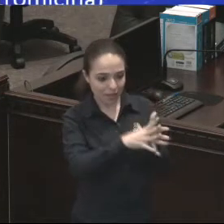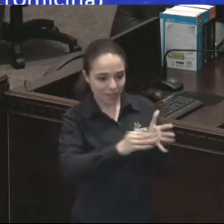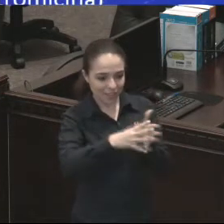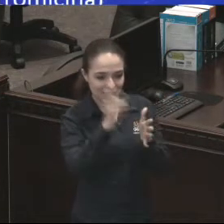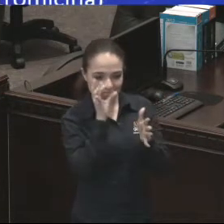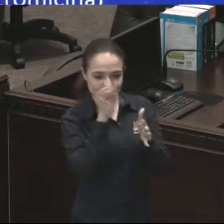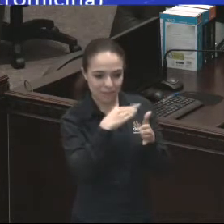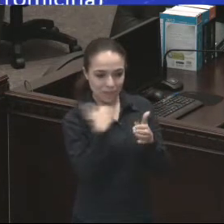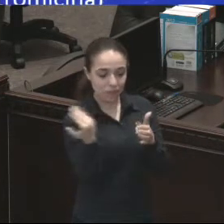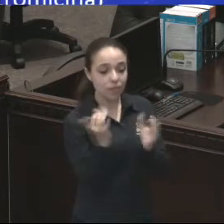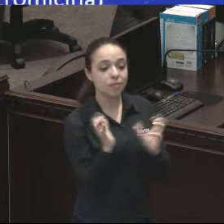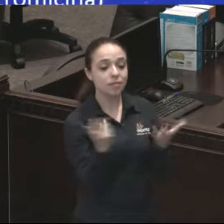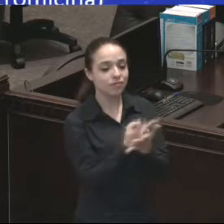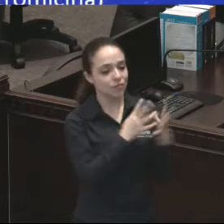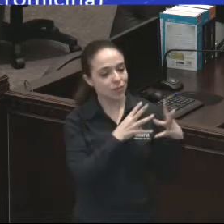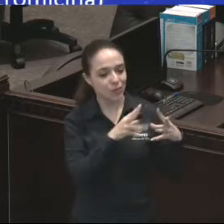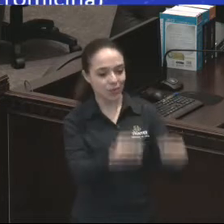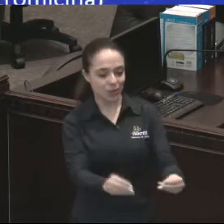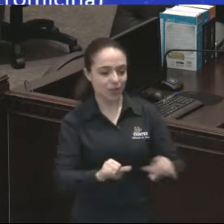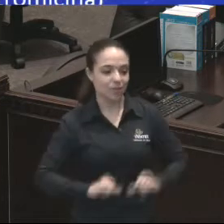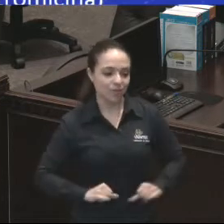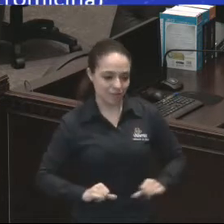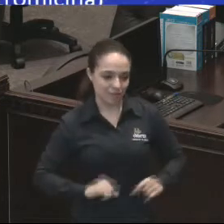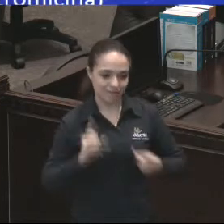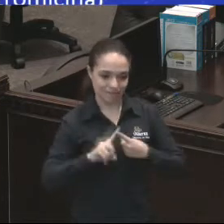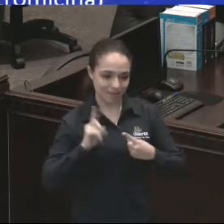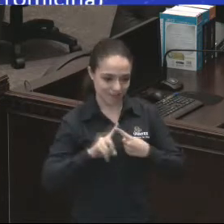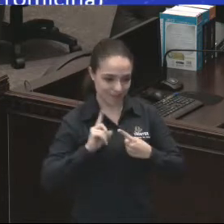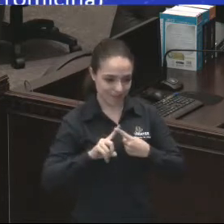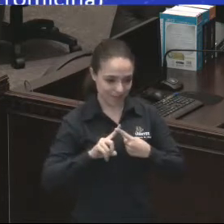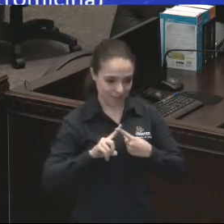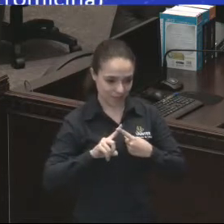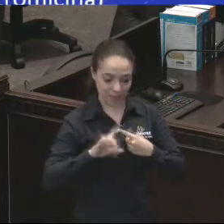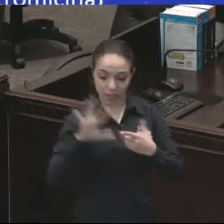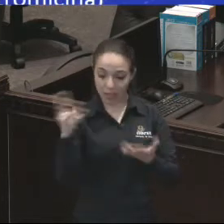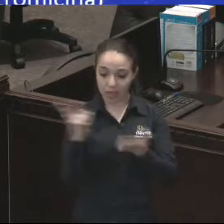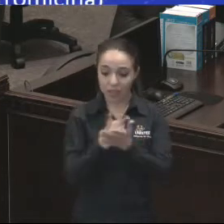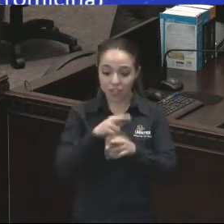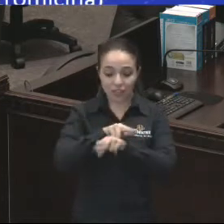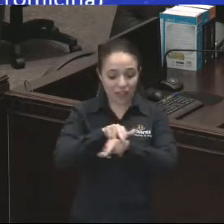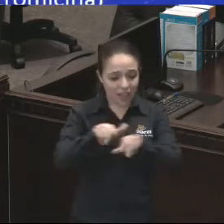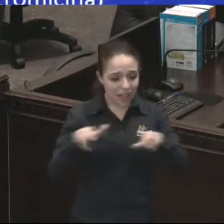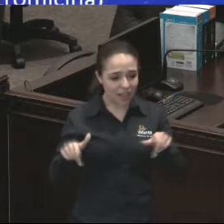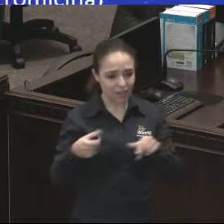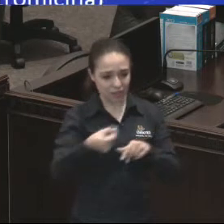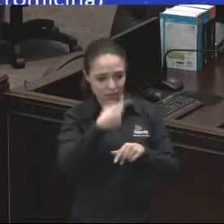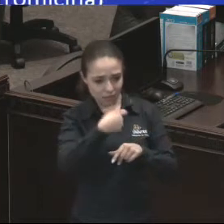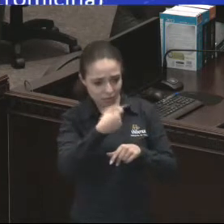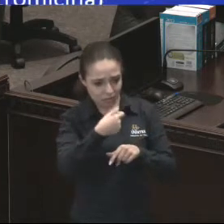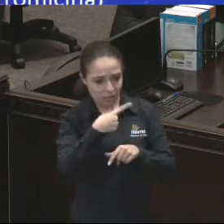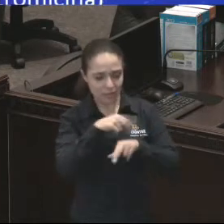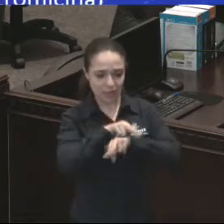alimentar como um todo. Tá ok? Diferentes fármacos são